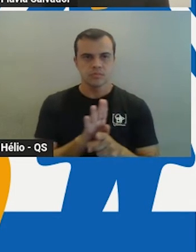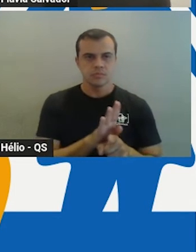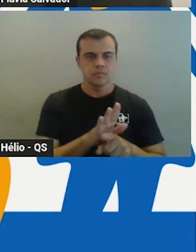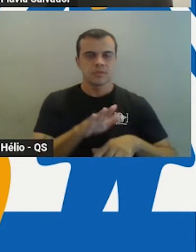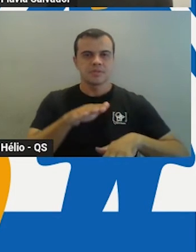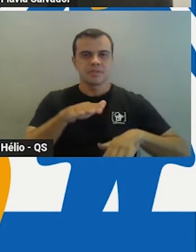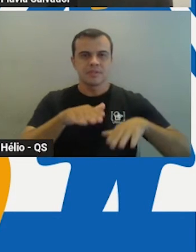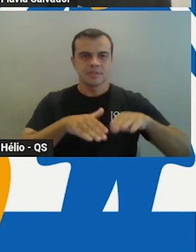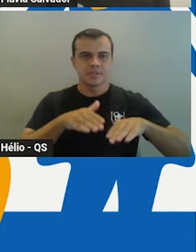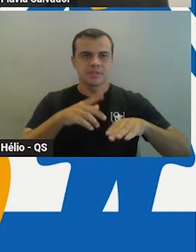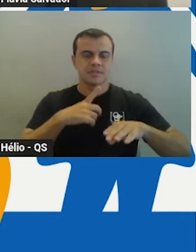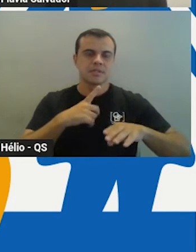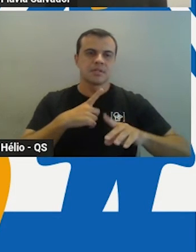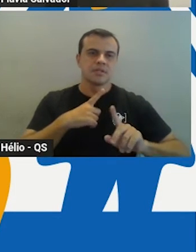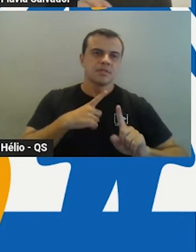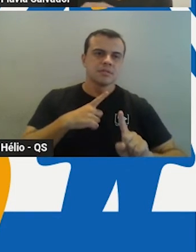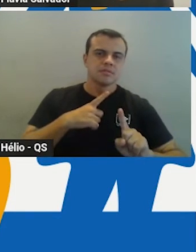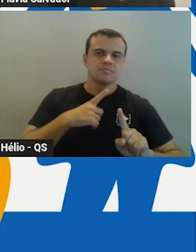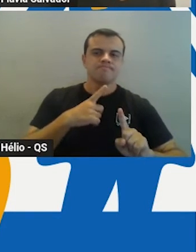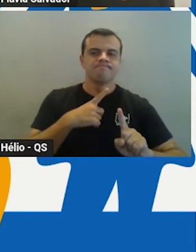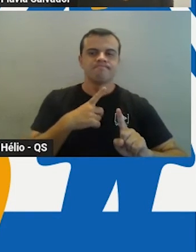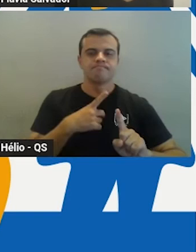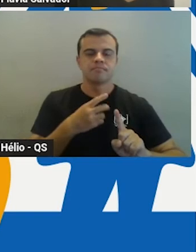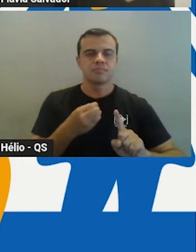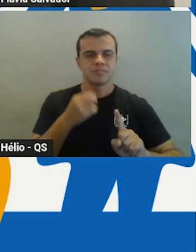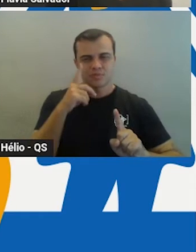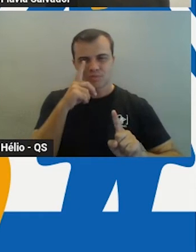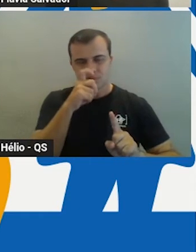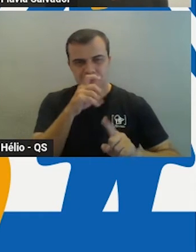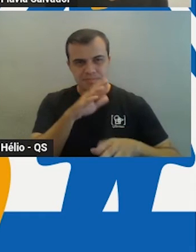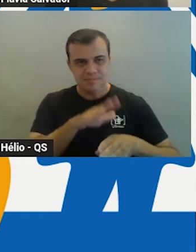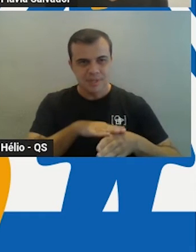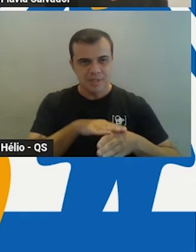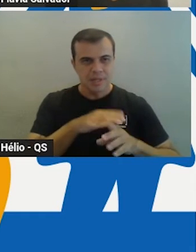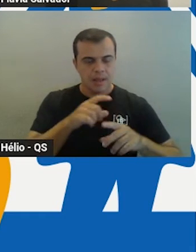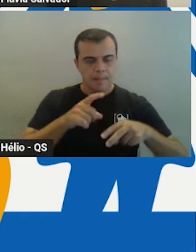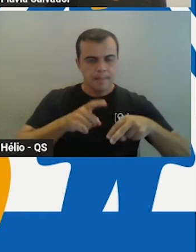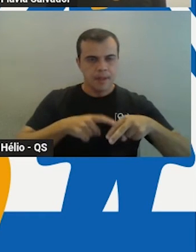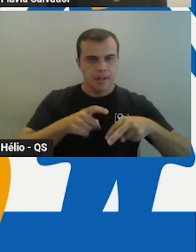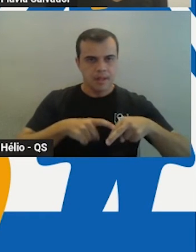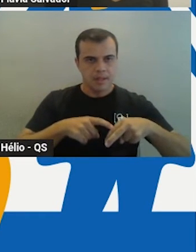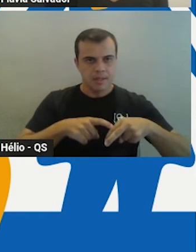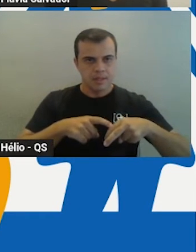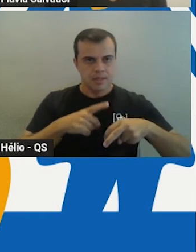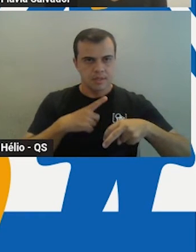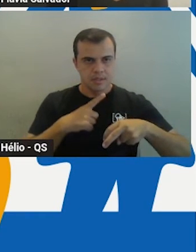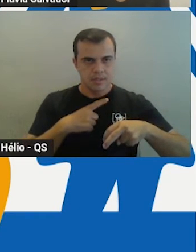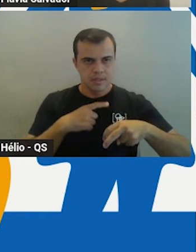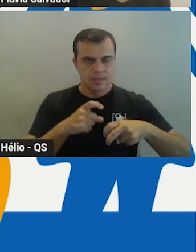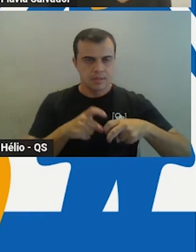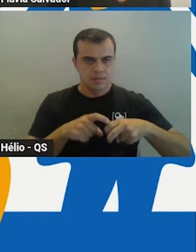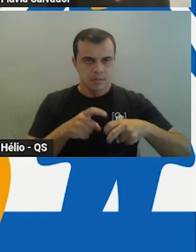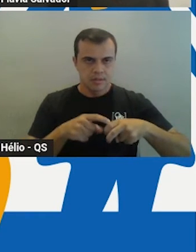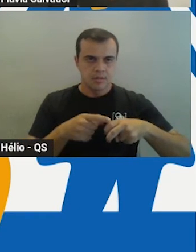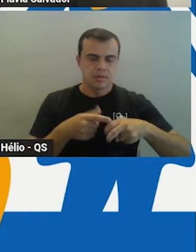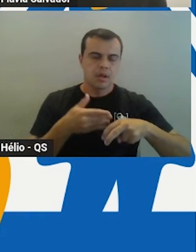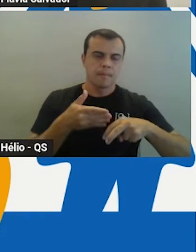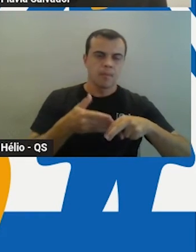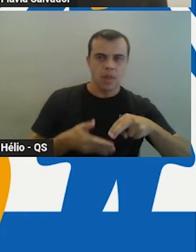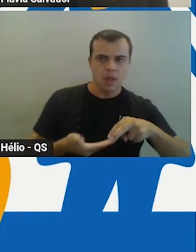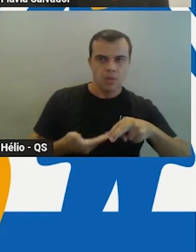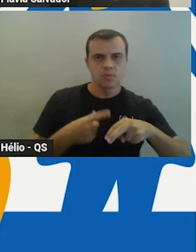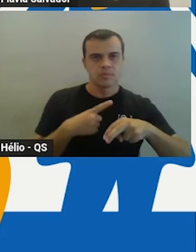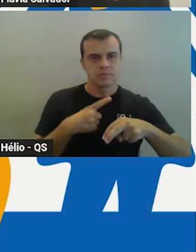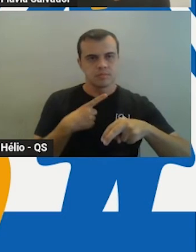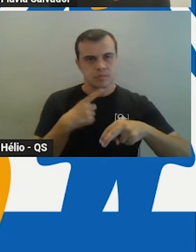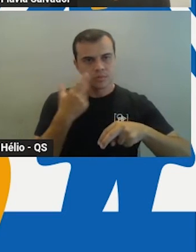repente um está ali, tem uma dificuldade motora numa perna, né? Tem uma limitação motora, é amputado, como se ele fosse um